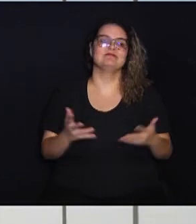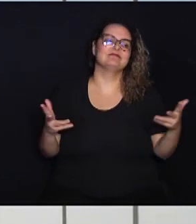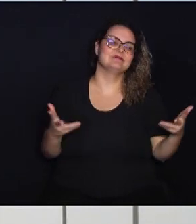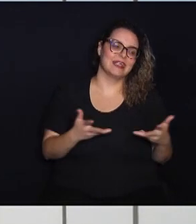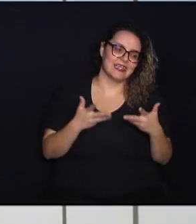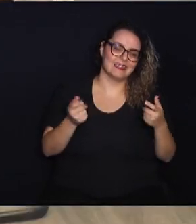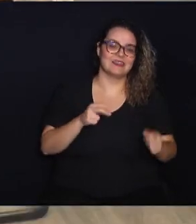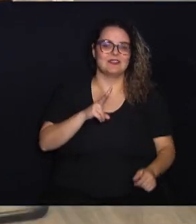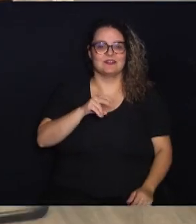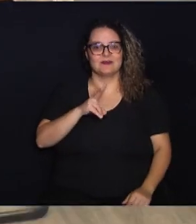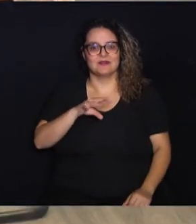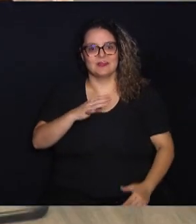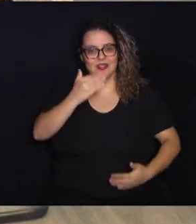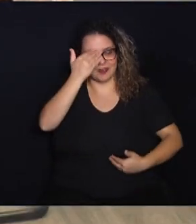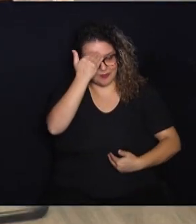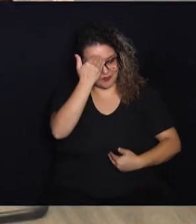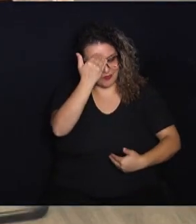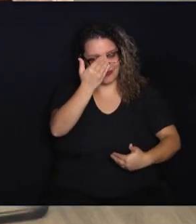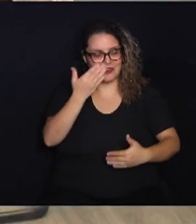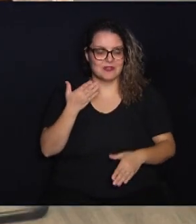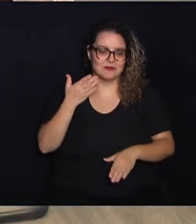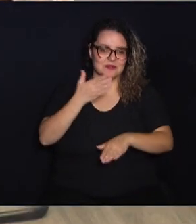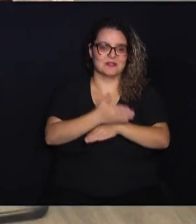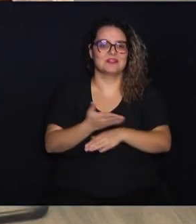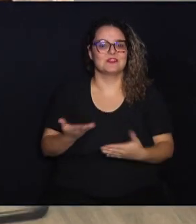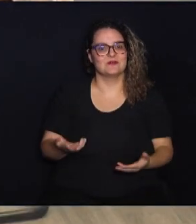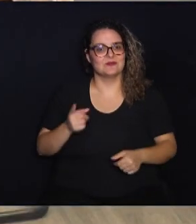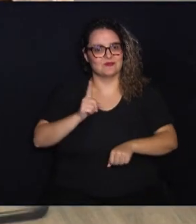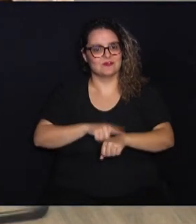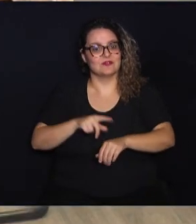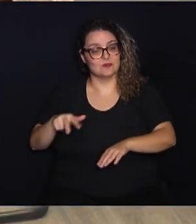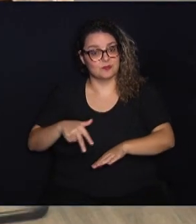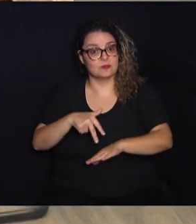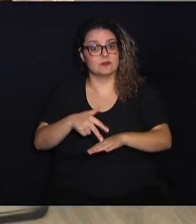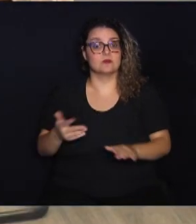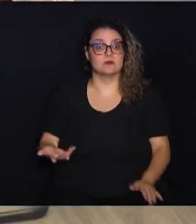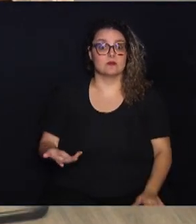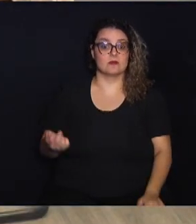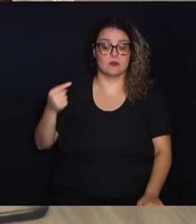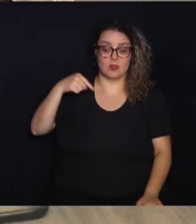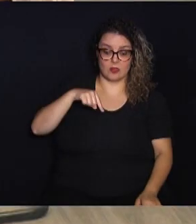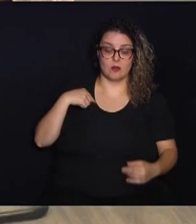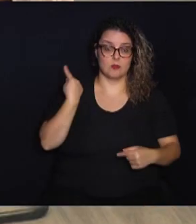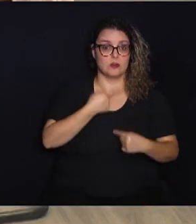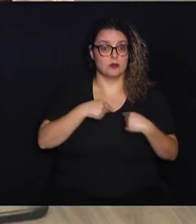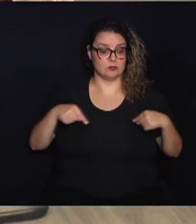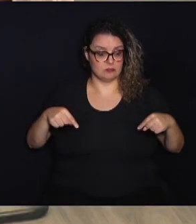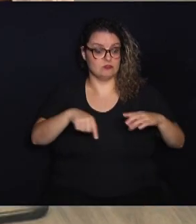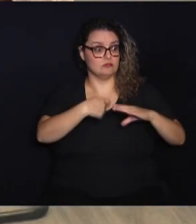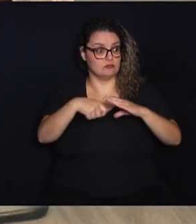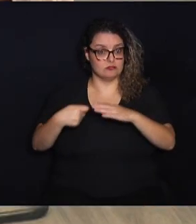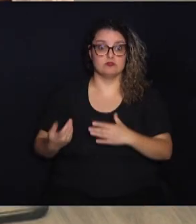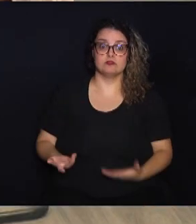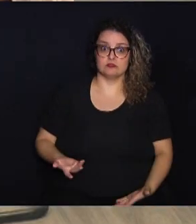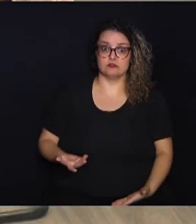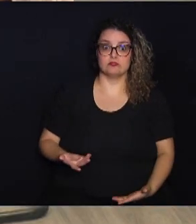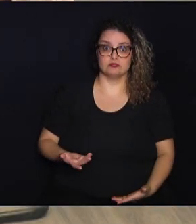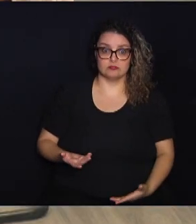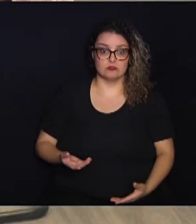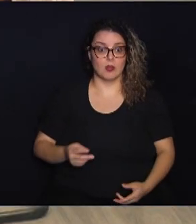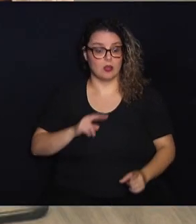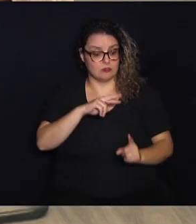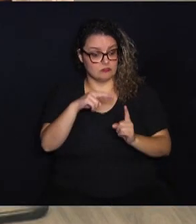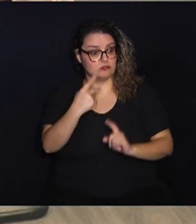Maravilha, Viviane. Gratidão pela sua participação, disponibilizar o seu tempo e vir aqui para os nossos estúdios para repassar aí o seu